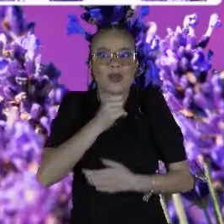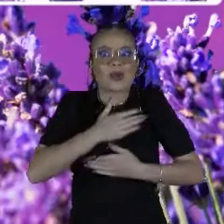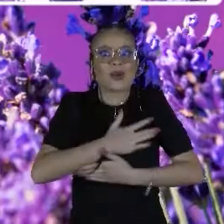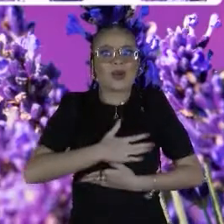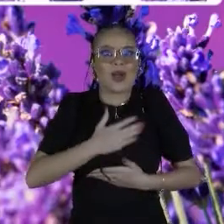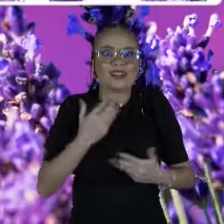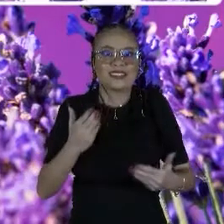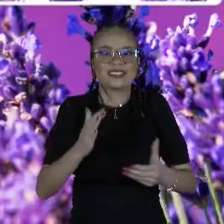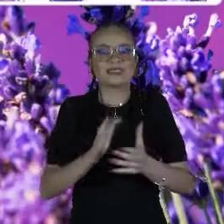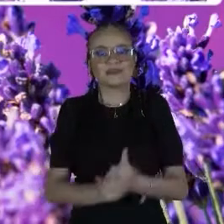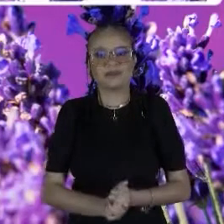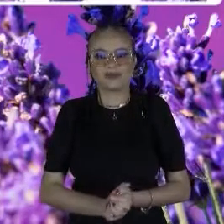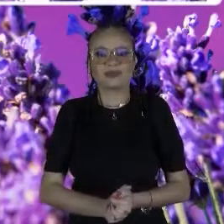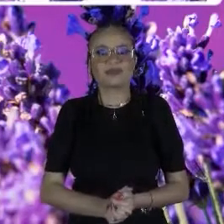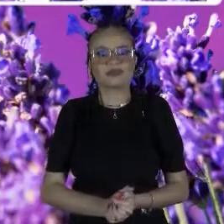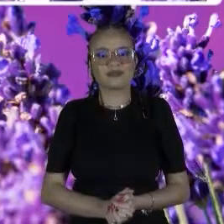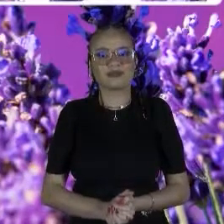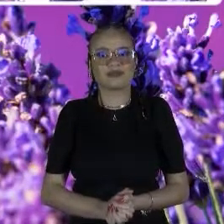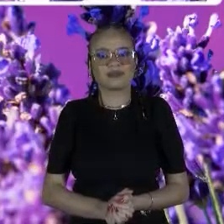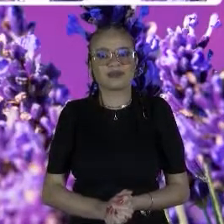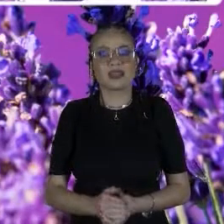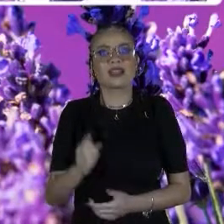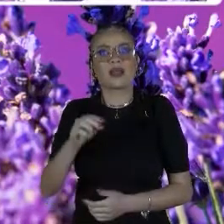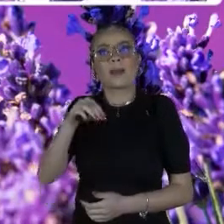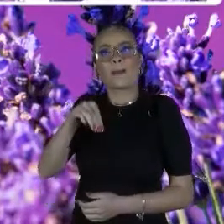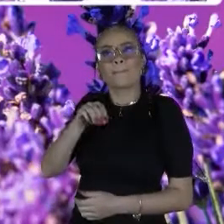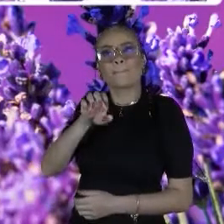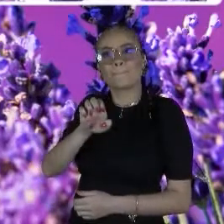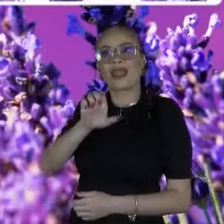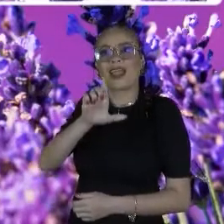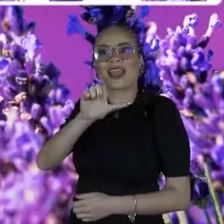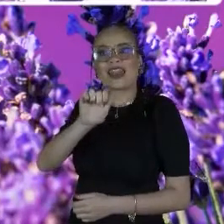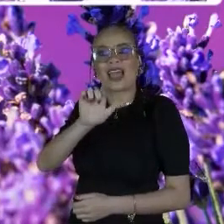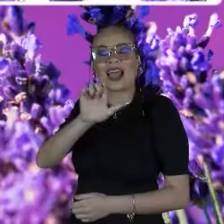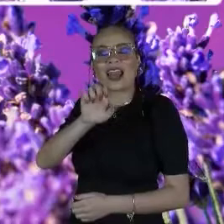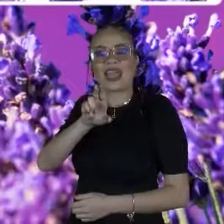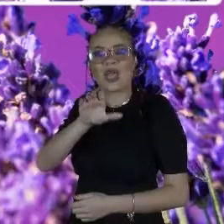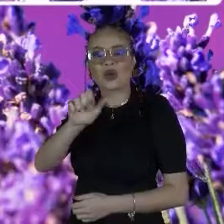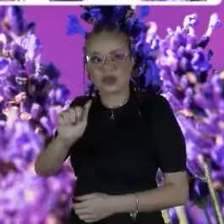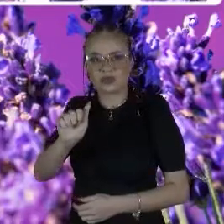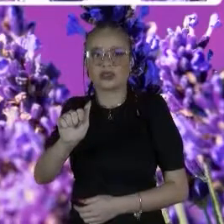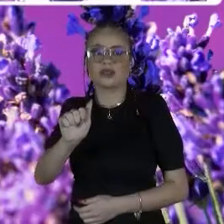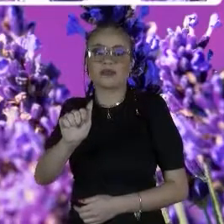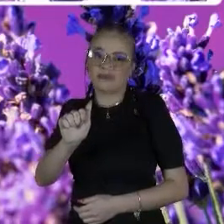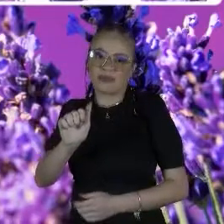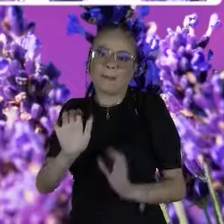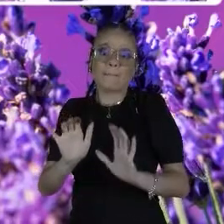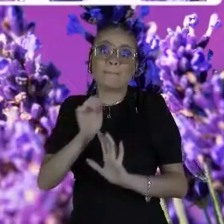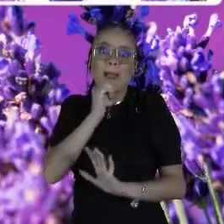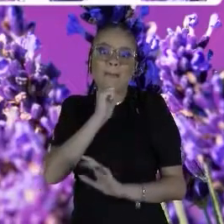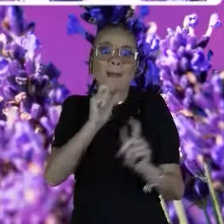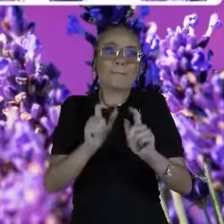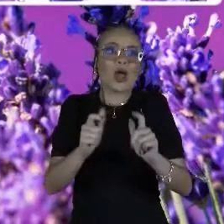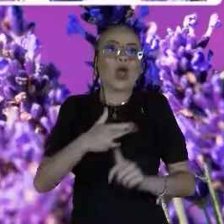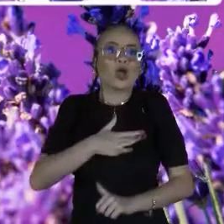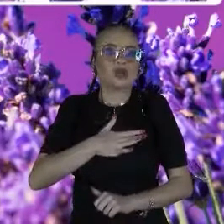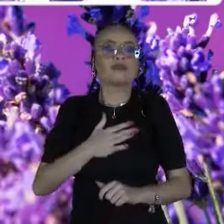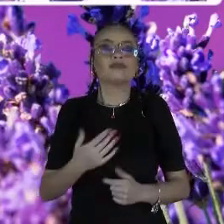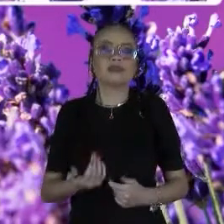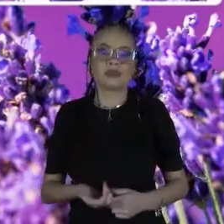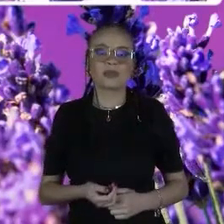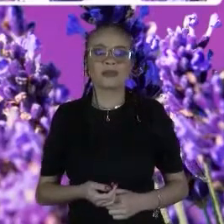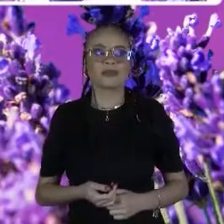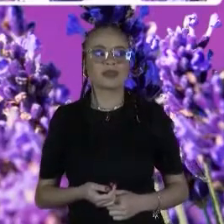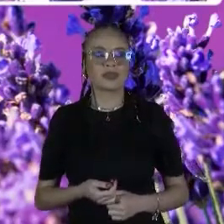né o melaleuca é um óleo falando em mãe o meu eu foi um óleo muito importante para mim para mim a minha mãe